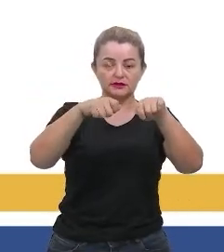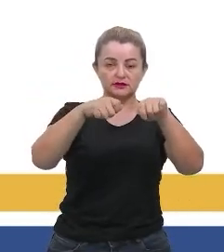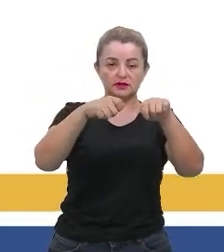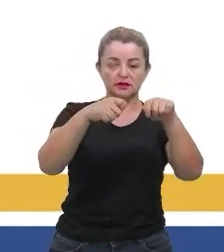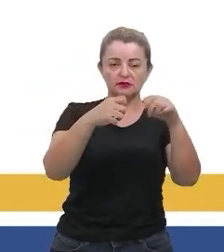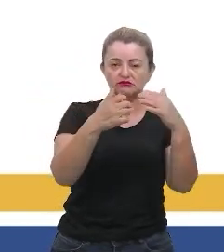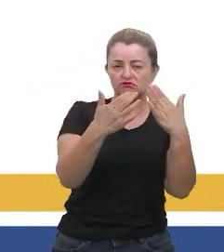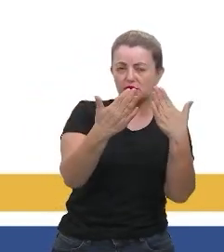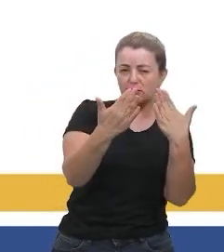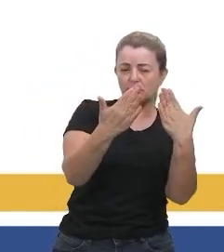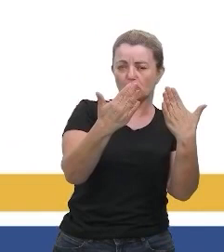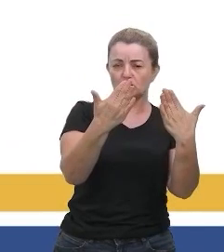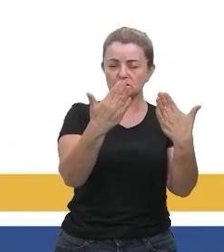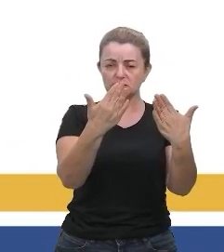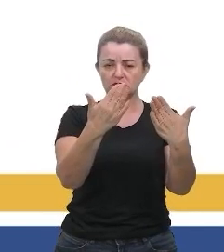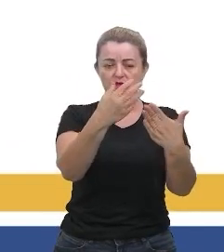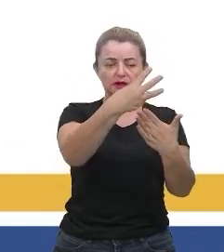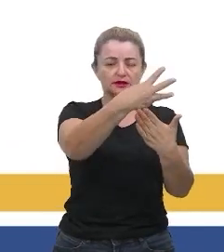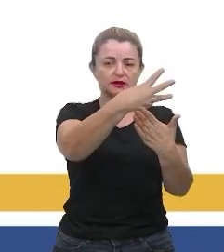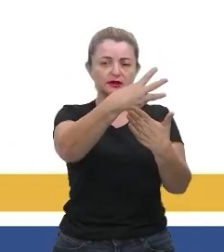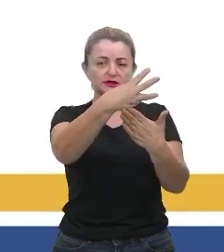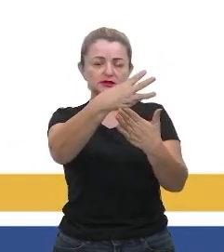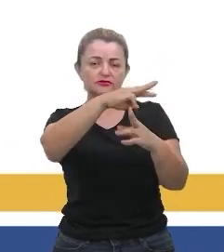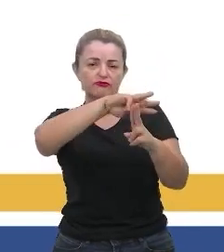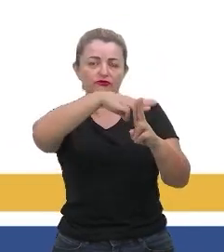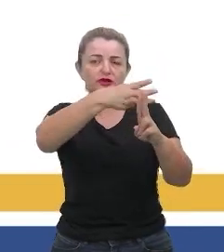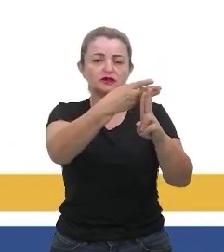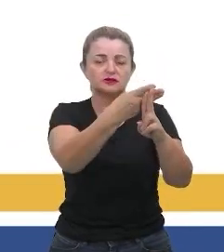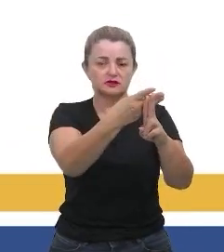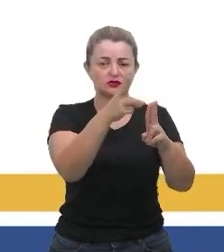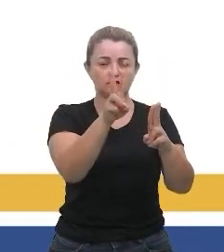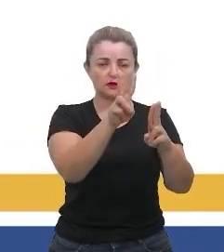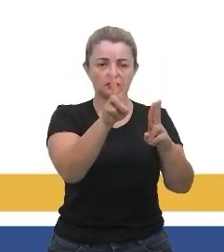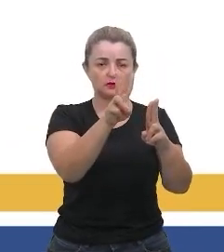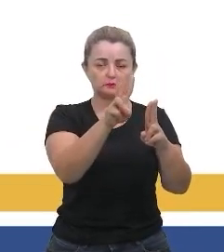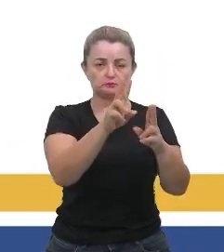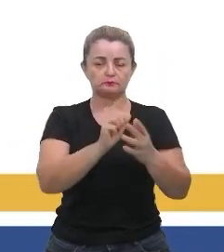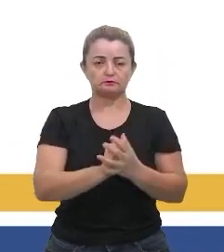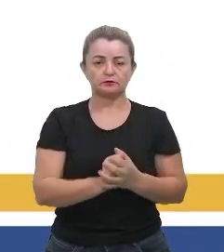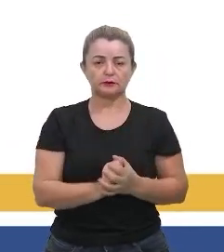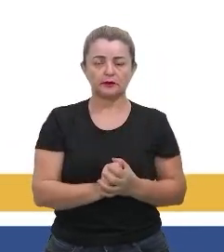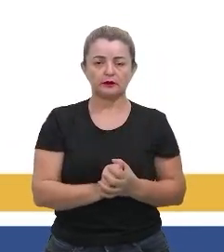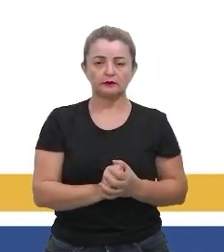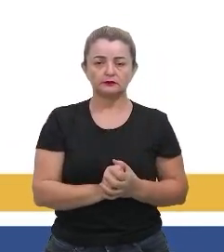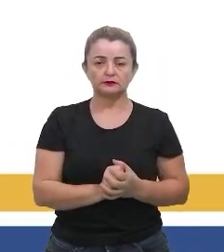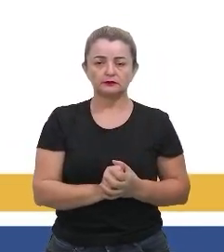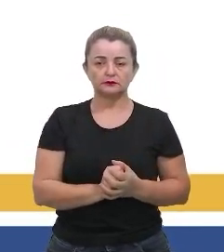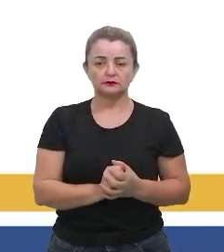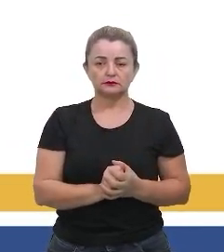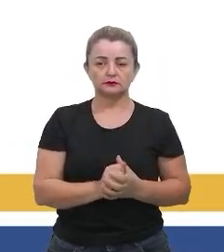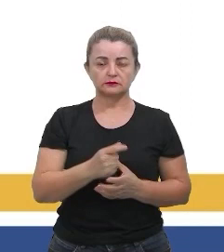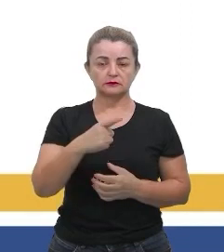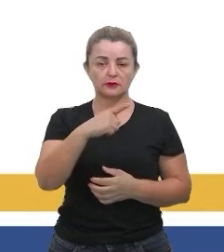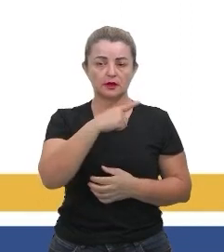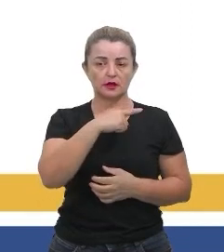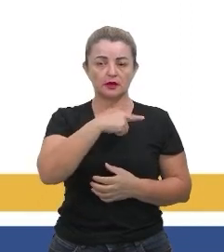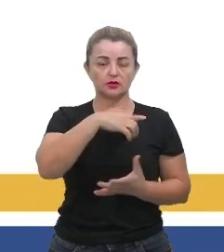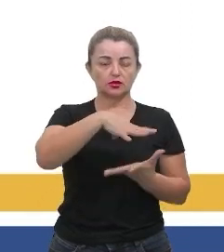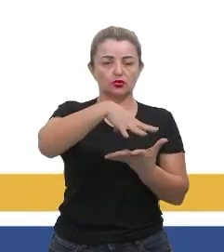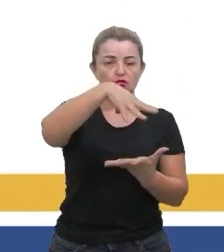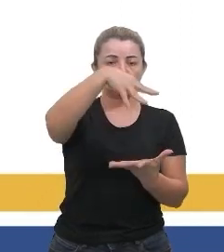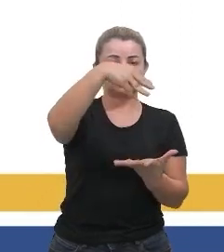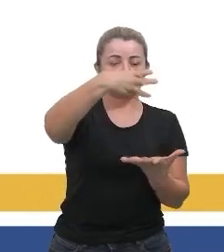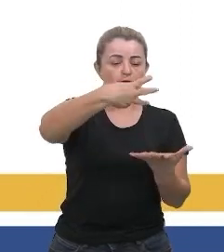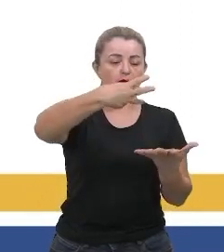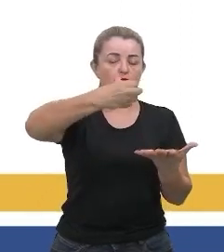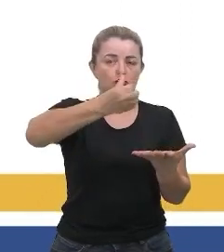3 vezes o valor do tronco menor para o tronco maior. Tá bom? Uma dicasinha boa para você não precisar fazer cálculo. Quando eu tenho um maior, eu tenho 36,